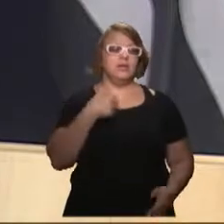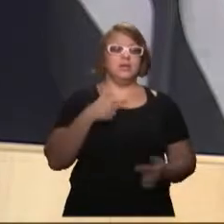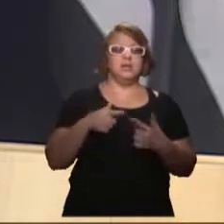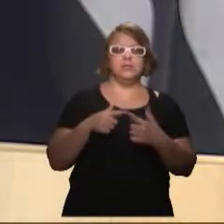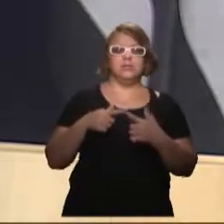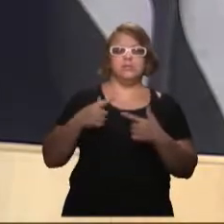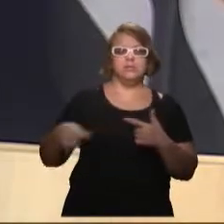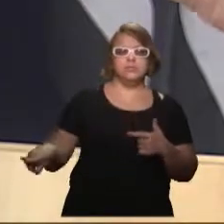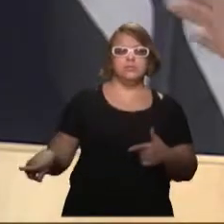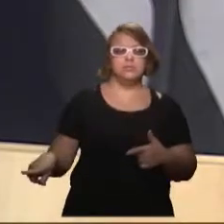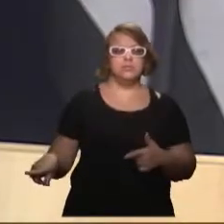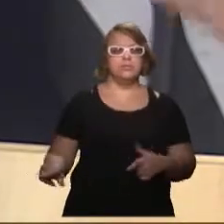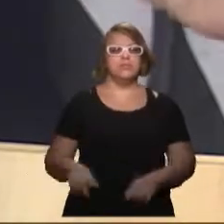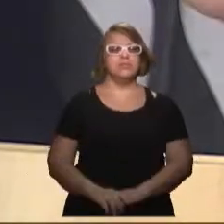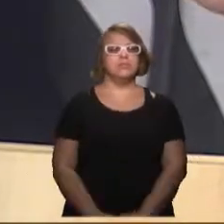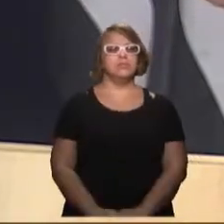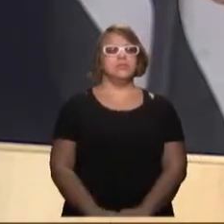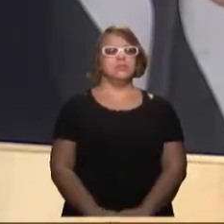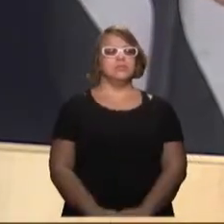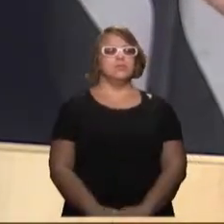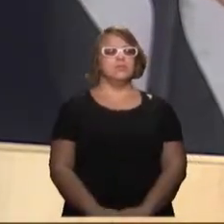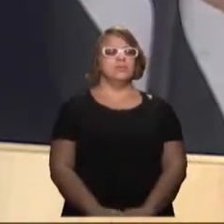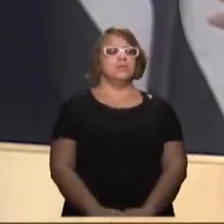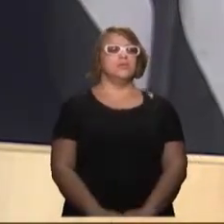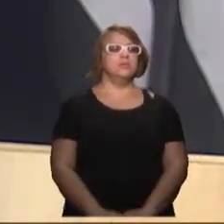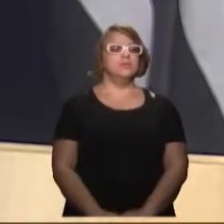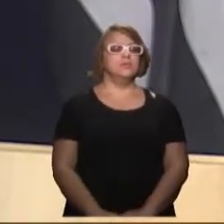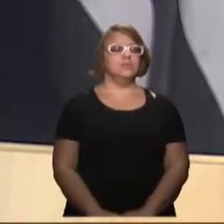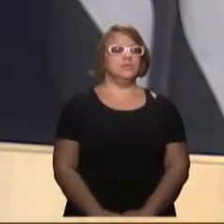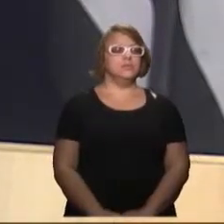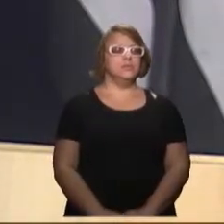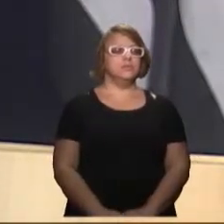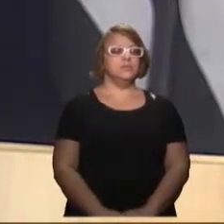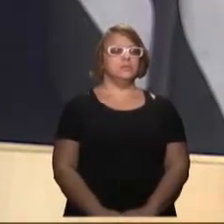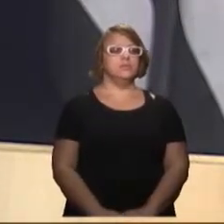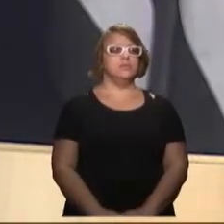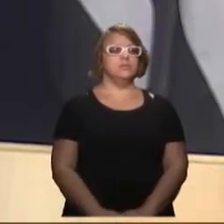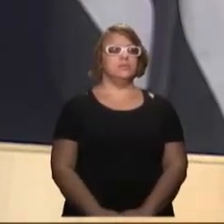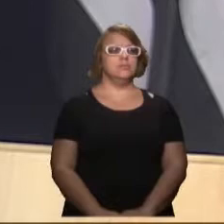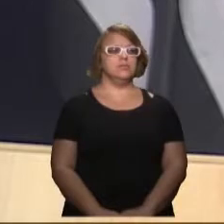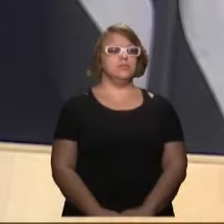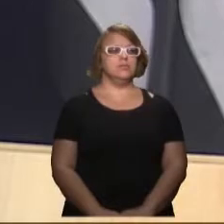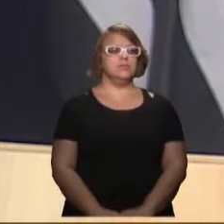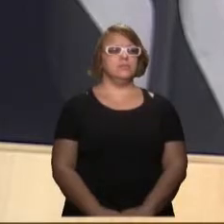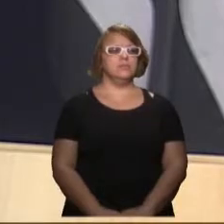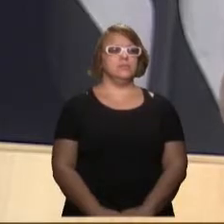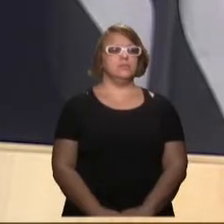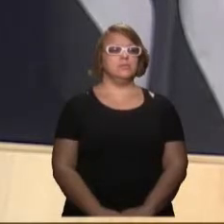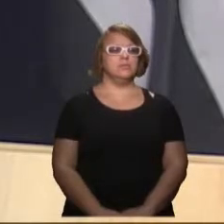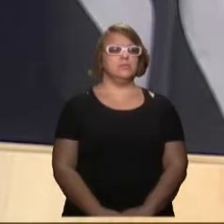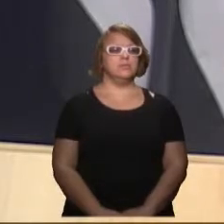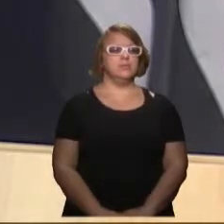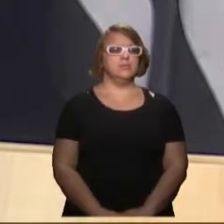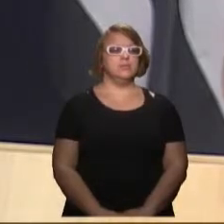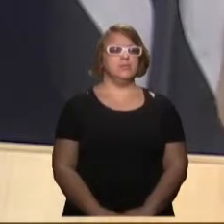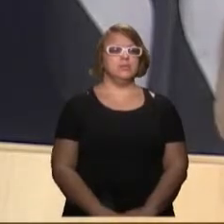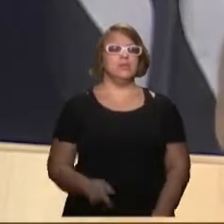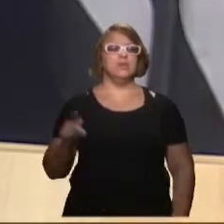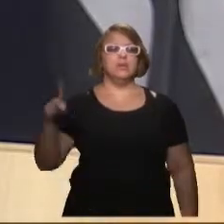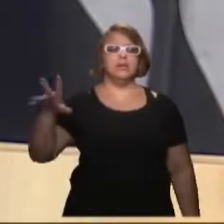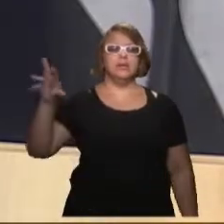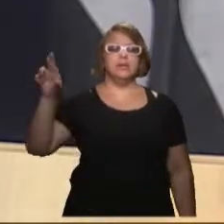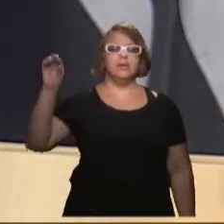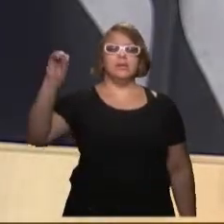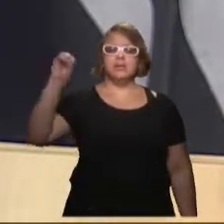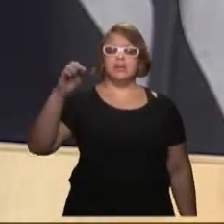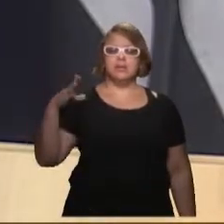esse tipo de coisa. Aliás, nós temos que rever até o Proíndi. Até o Proíndi nós temos que rever na